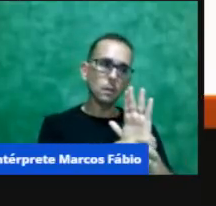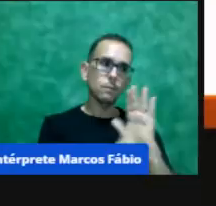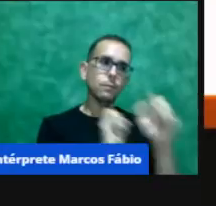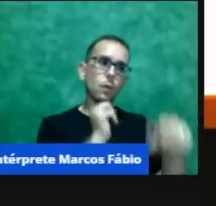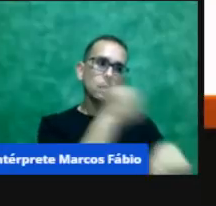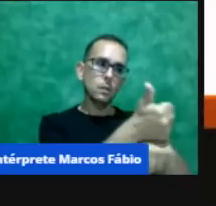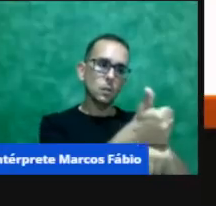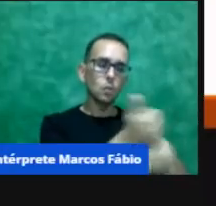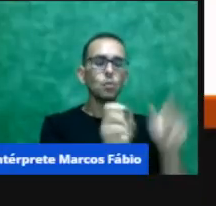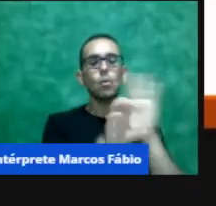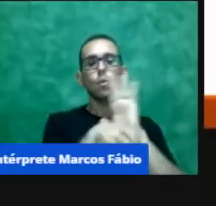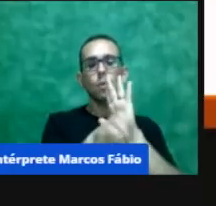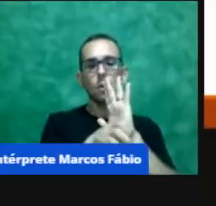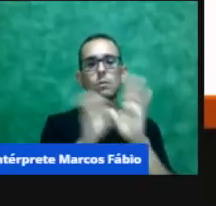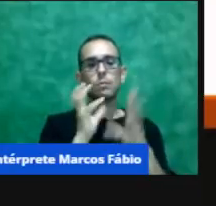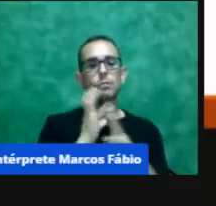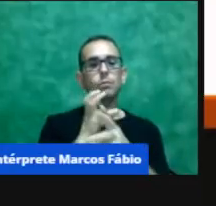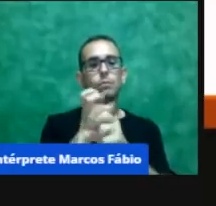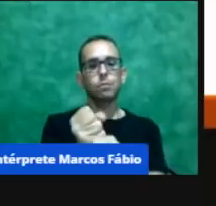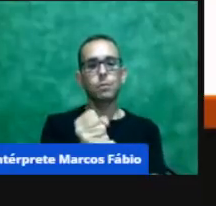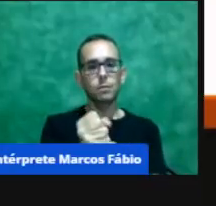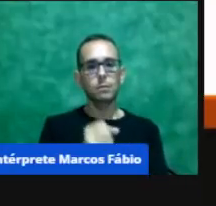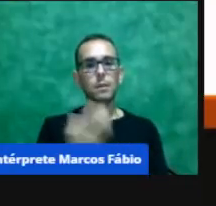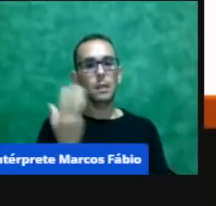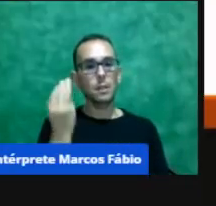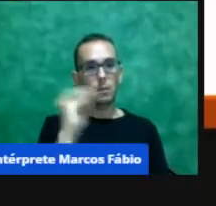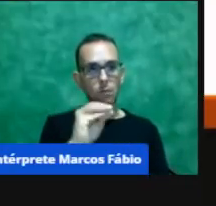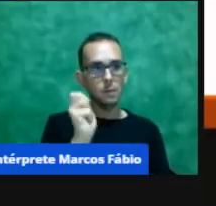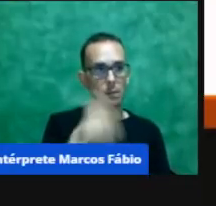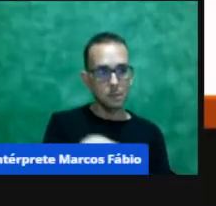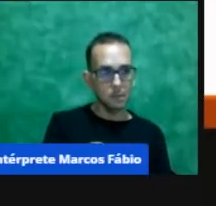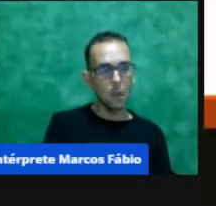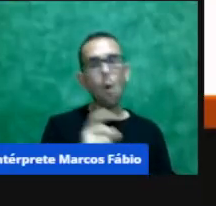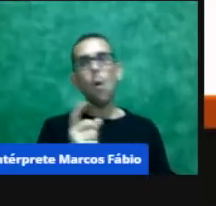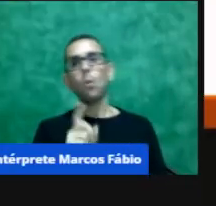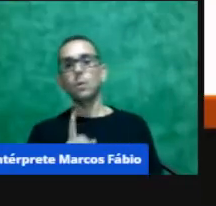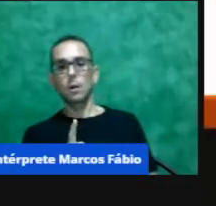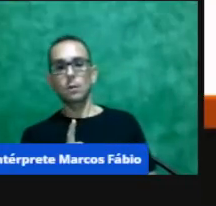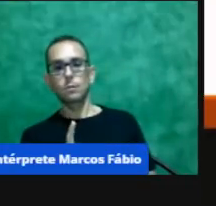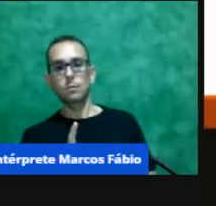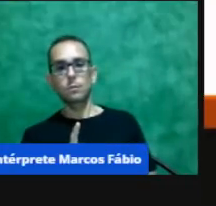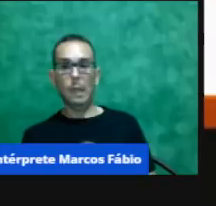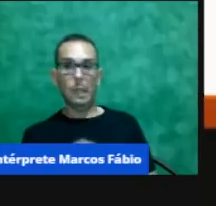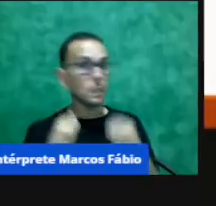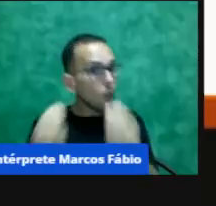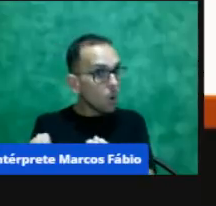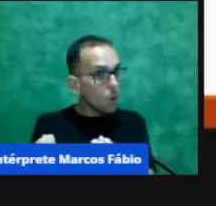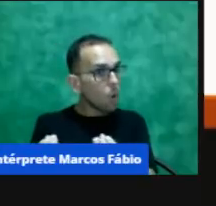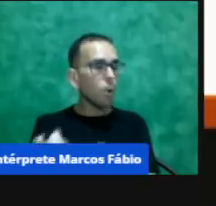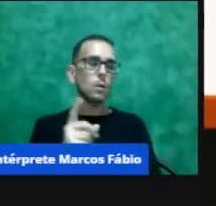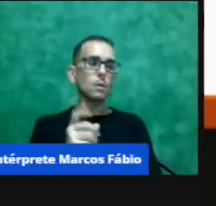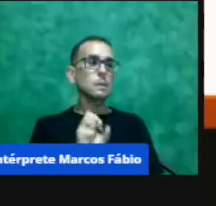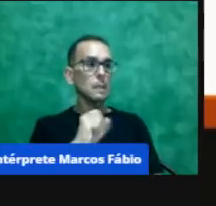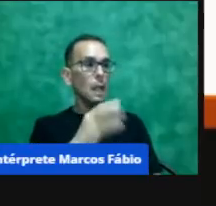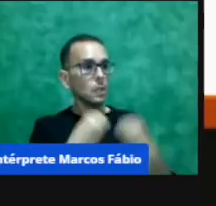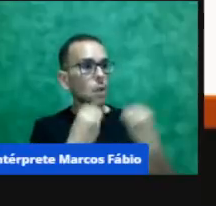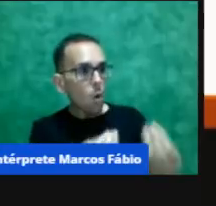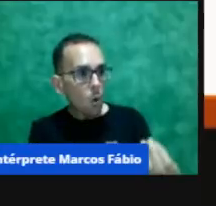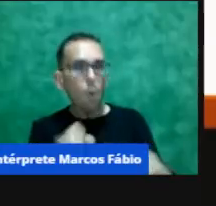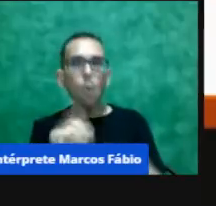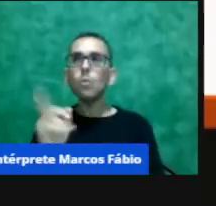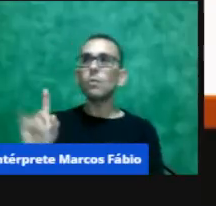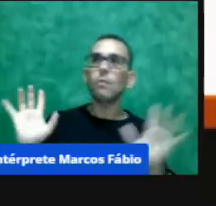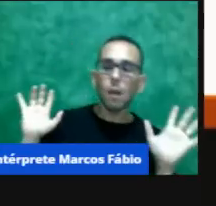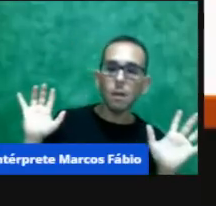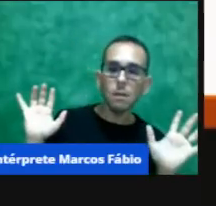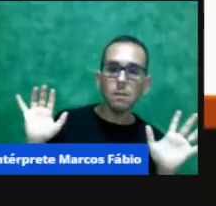uma nota, né, e aí a gente consegue marcar se ele fez, se ele entregou, se ele não entregou, e se ele entregou e se ele não fez.